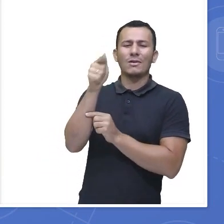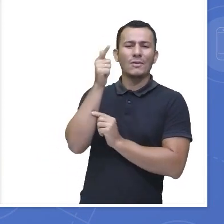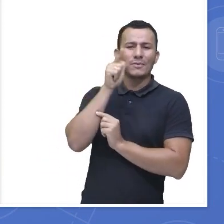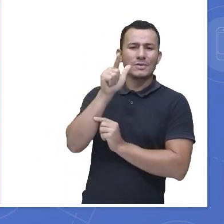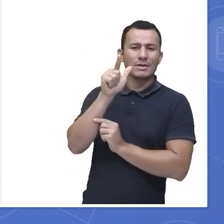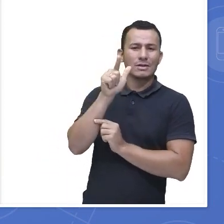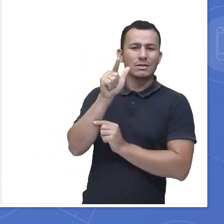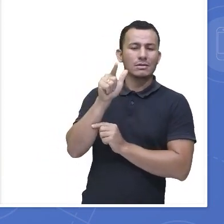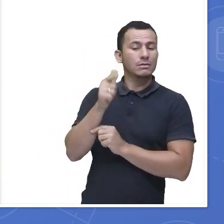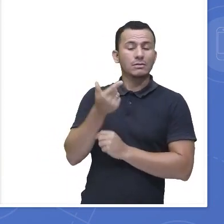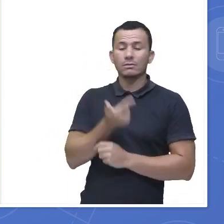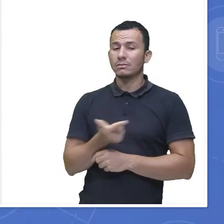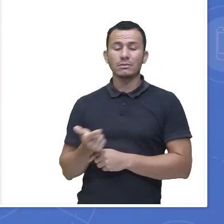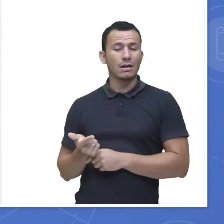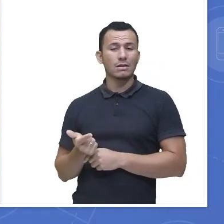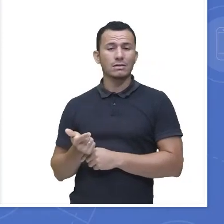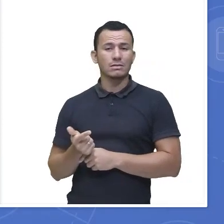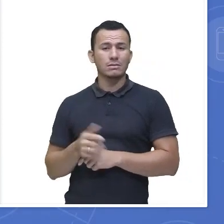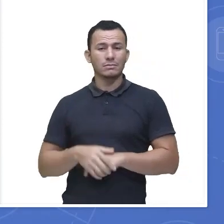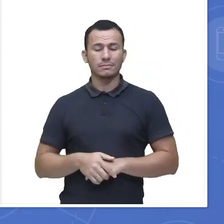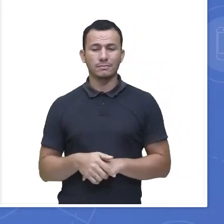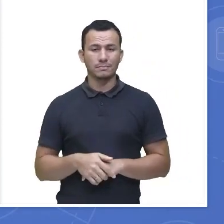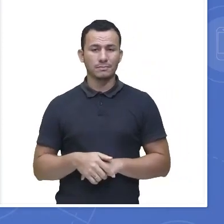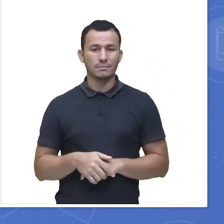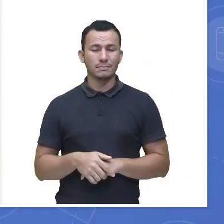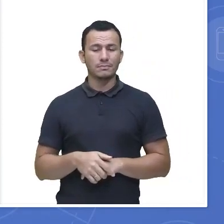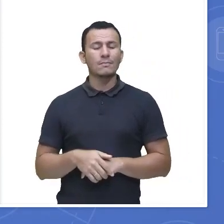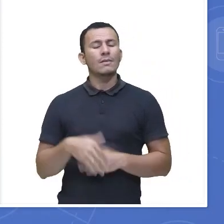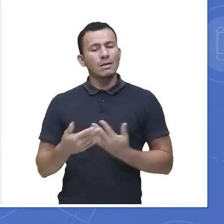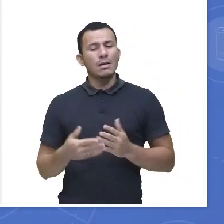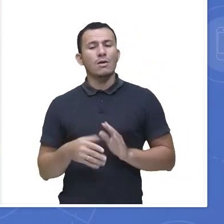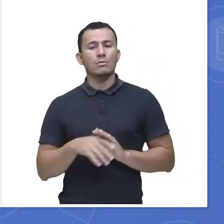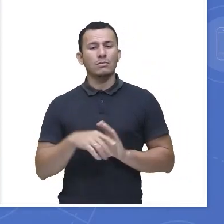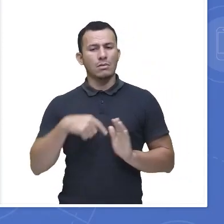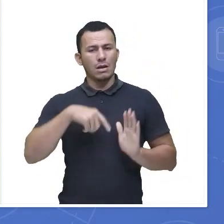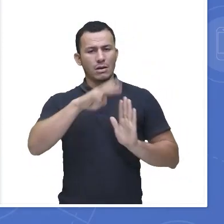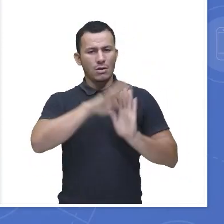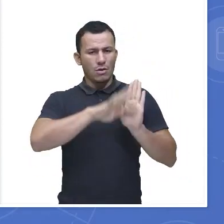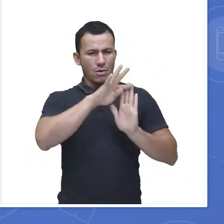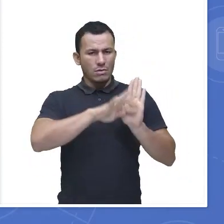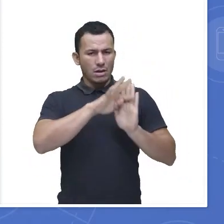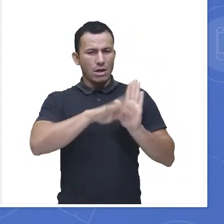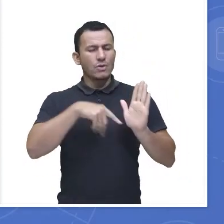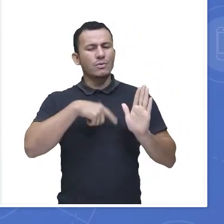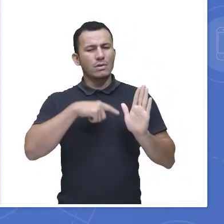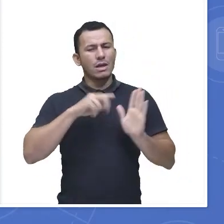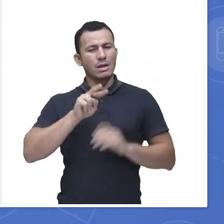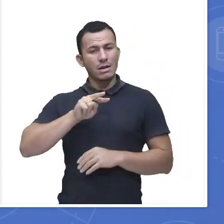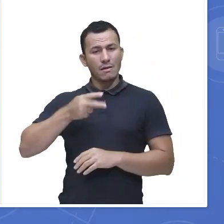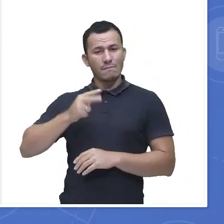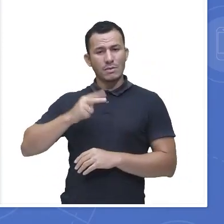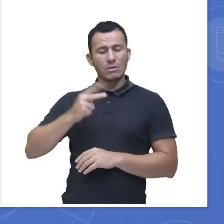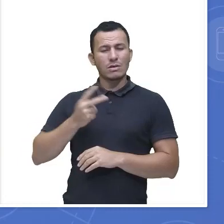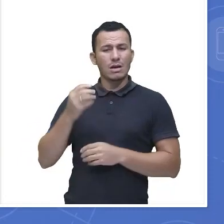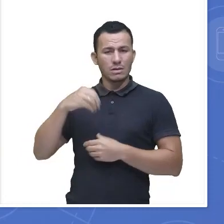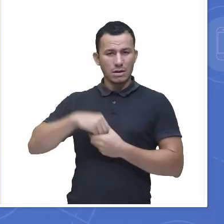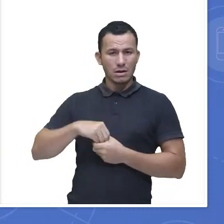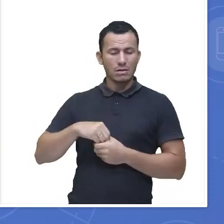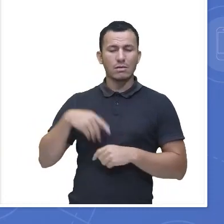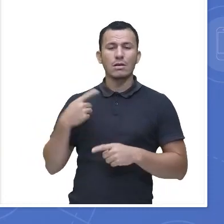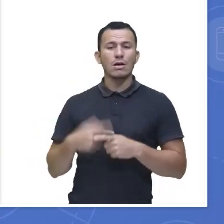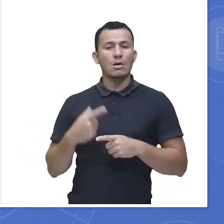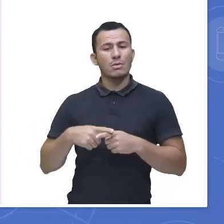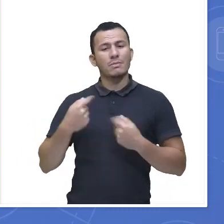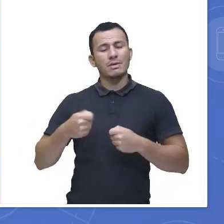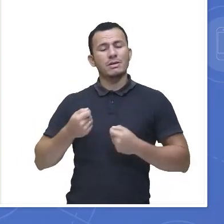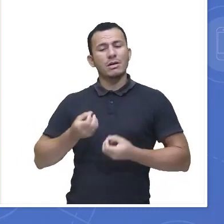Então, esse texto, por exemplo, está cheio, está pleno de ambiguidade. Por quê? Porque precisamos